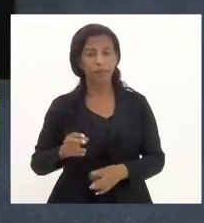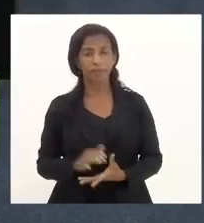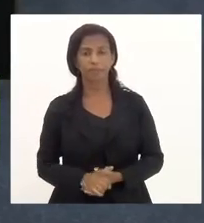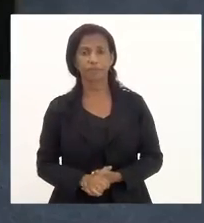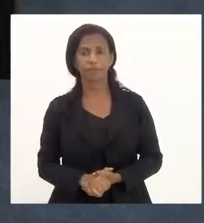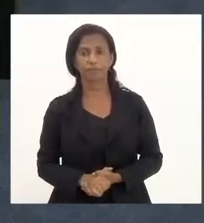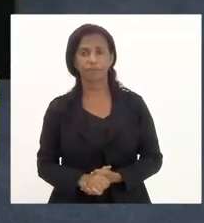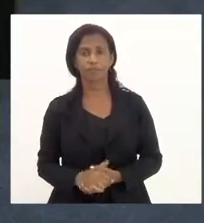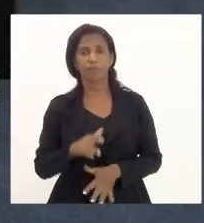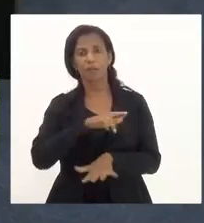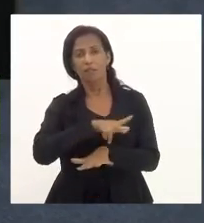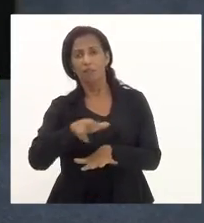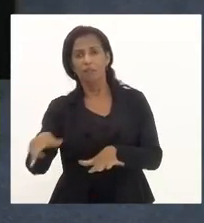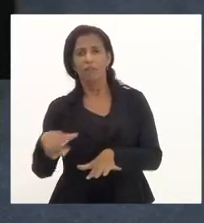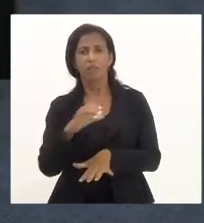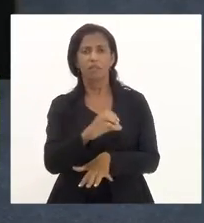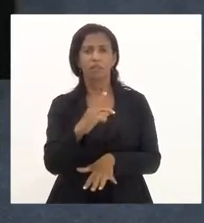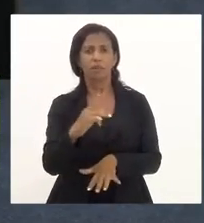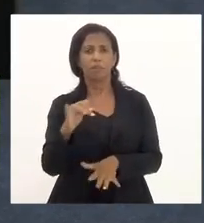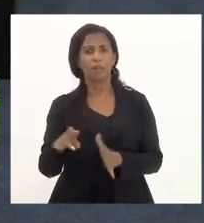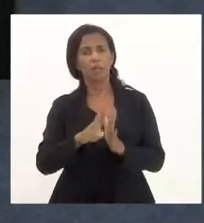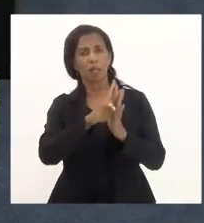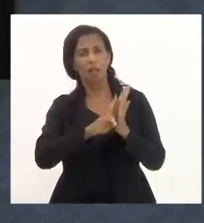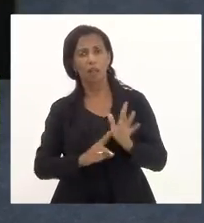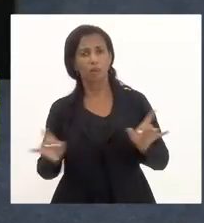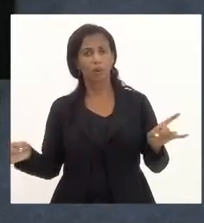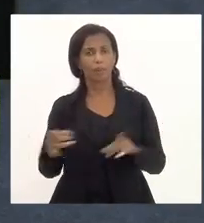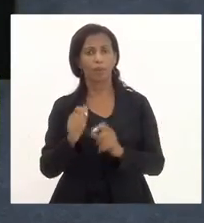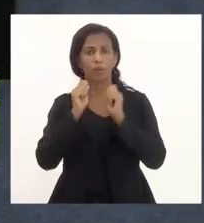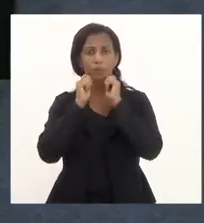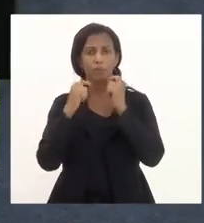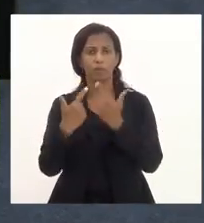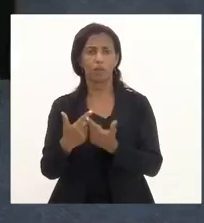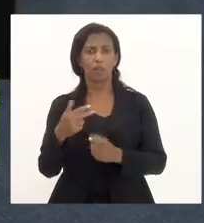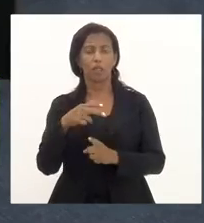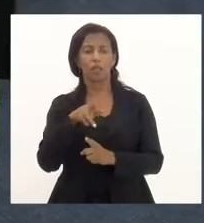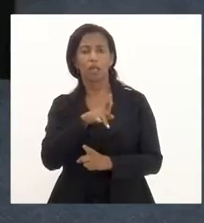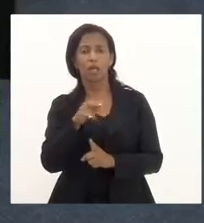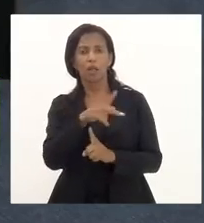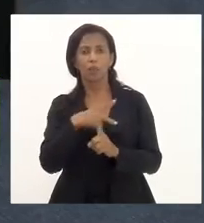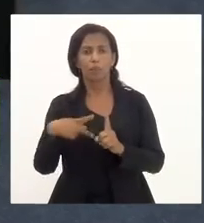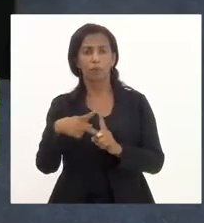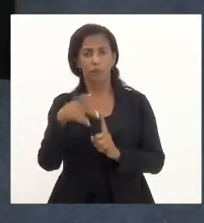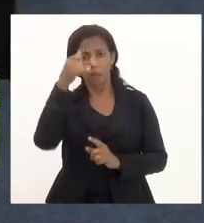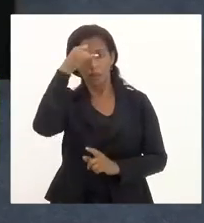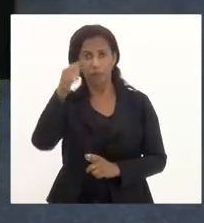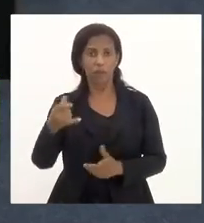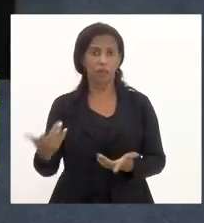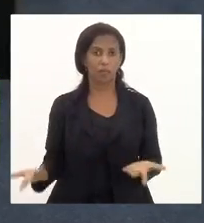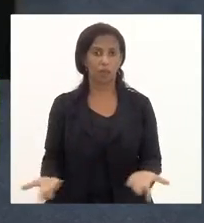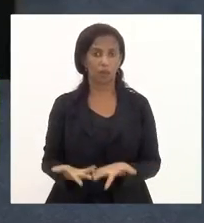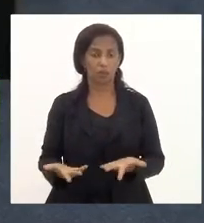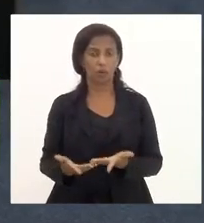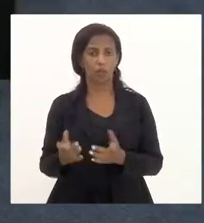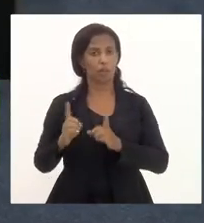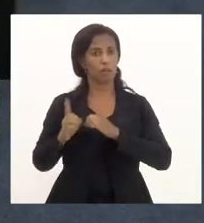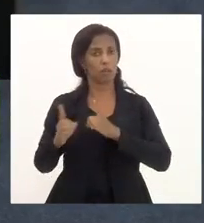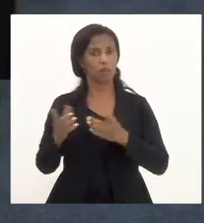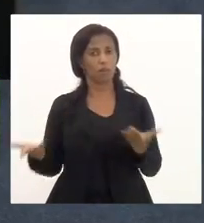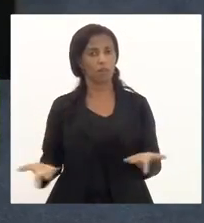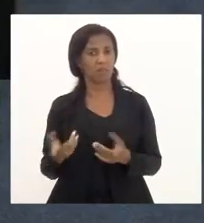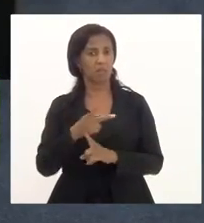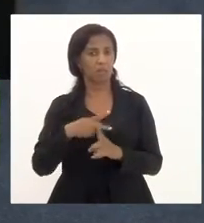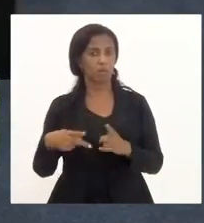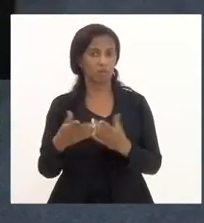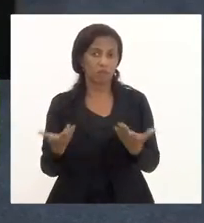E tem várias equipes tem um relatório pronto nessa casa da CP do Rio previdência que ele estaria por exemplo a gente debater a questão